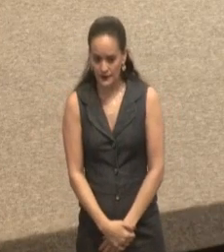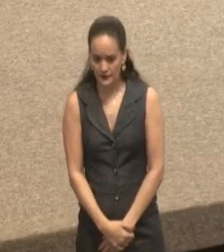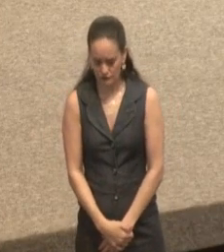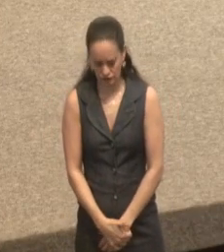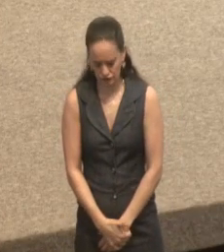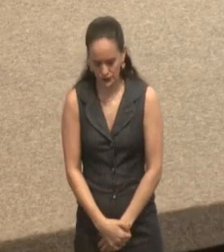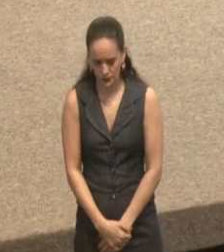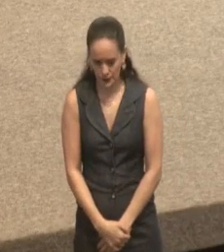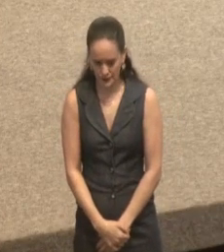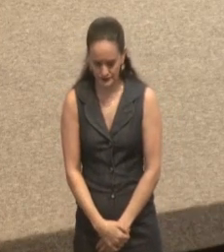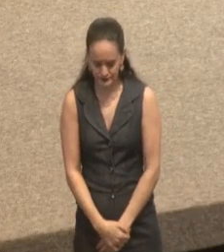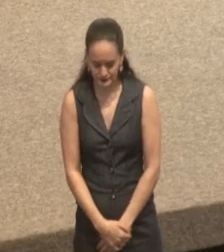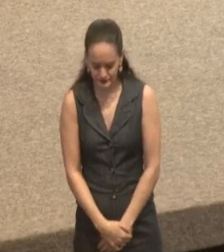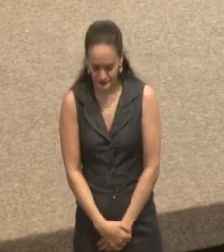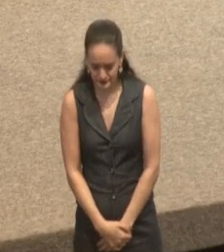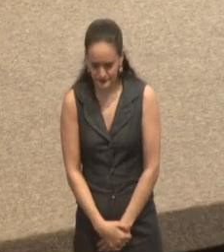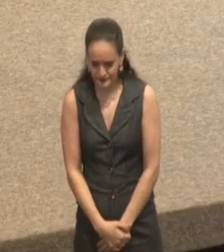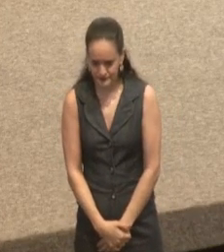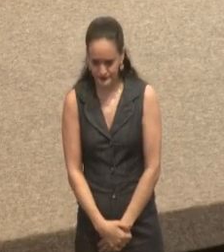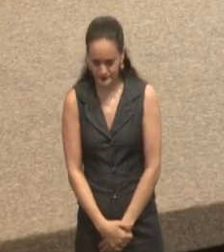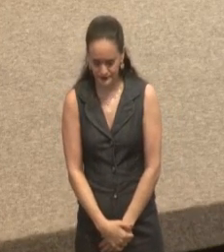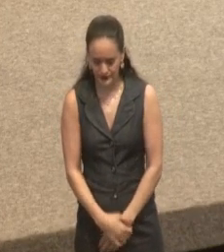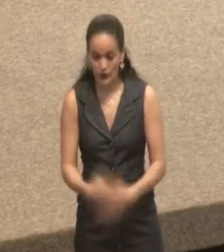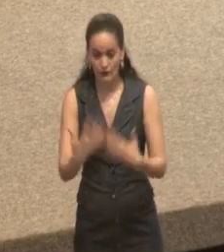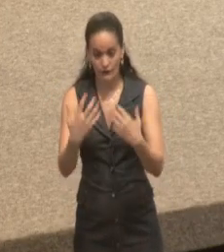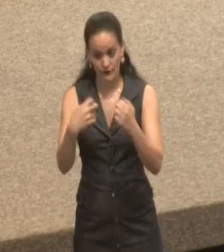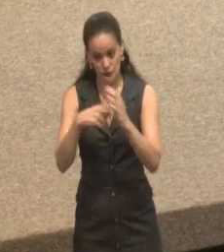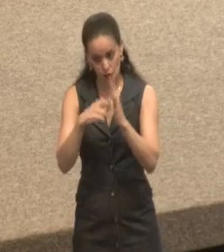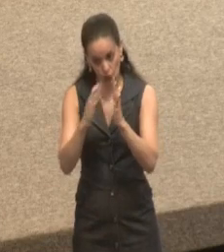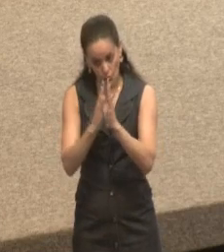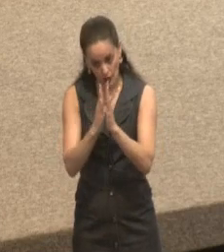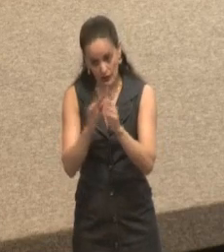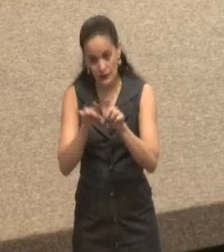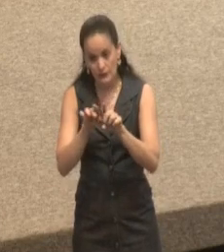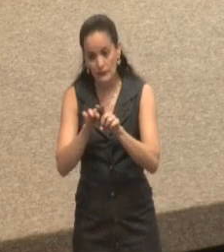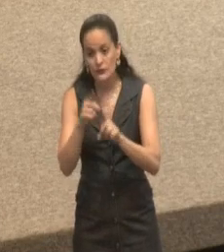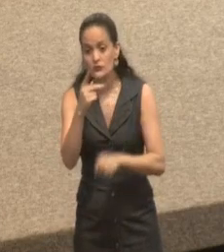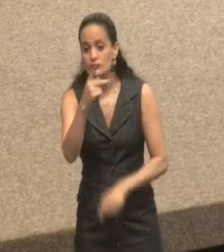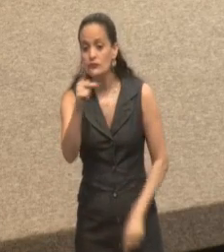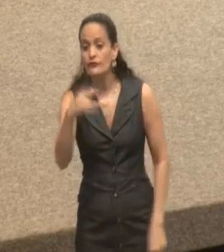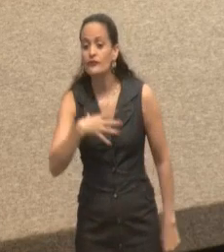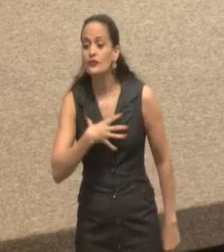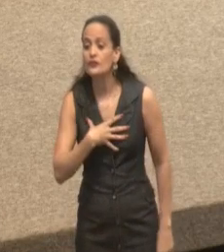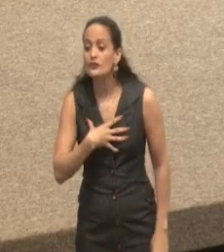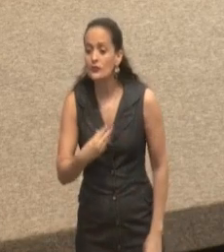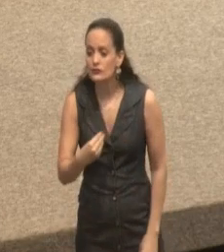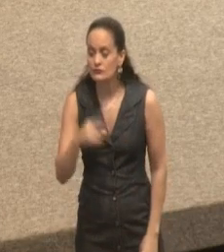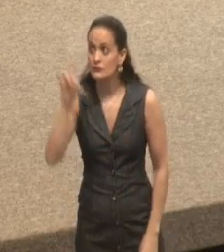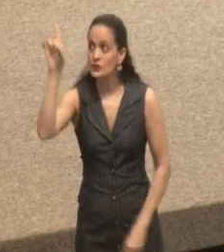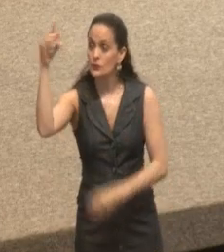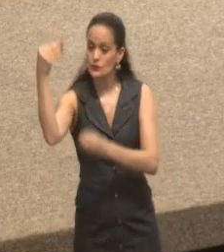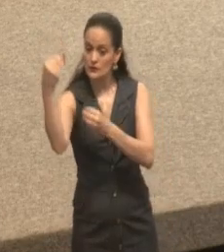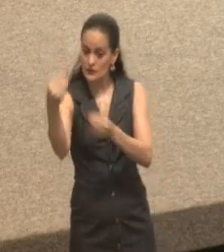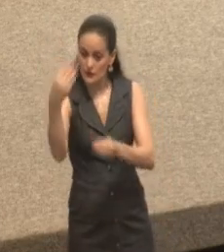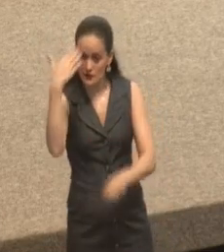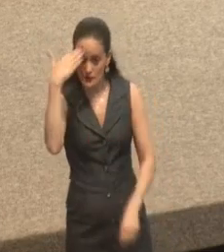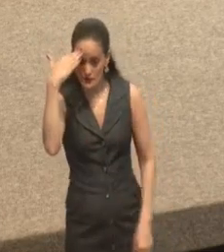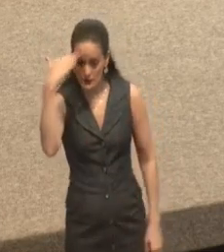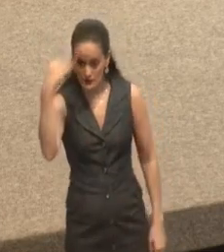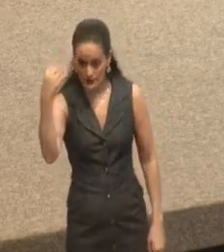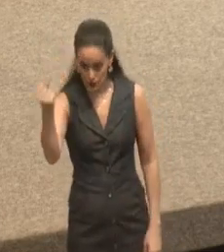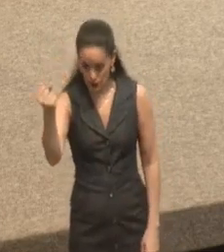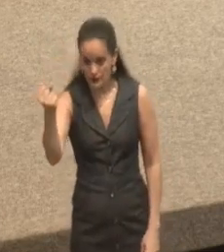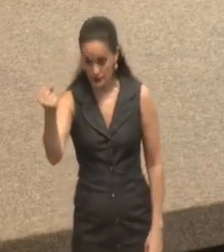Vamos orar pelos nossos filhos, para que o Senhor nos conceda sabedoria, graça e força